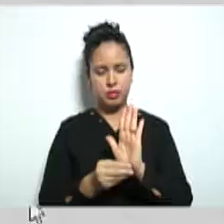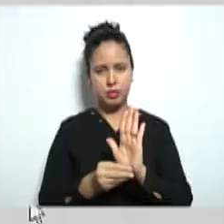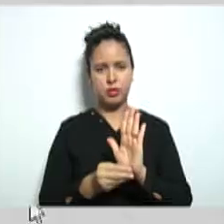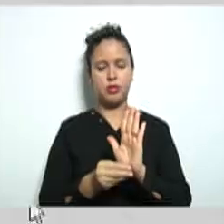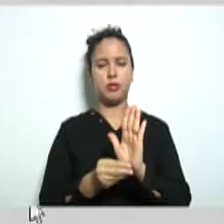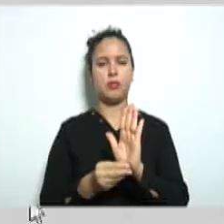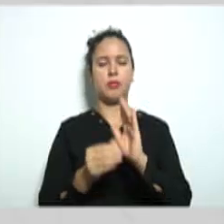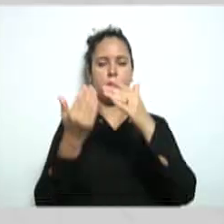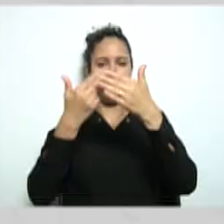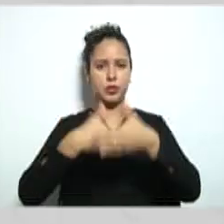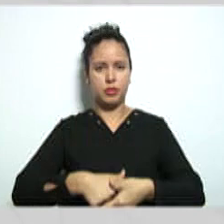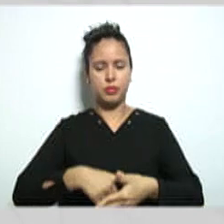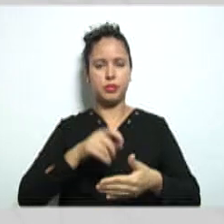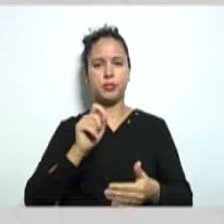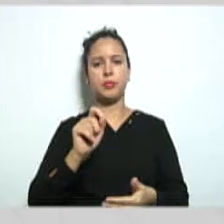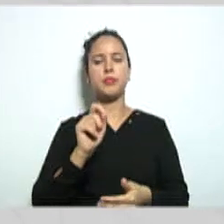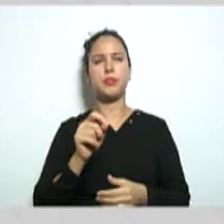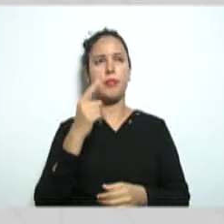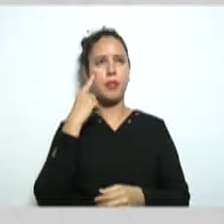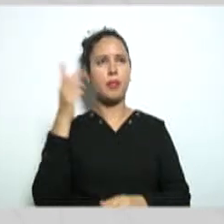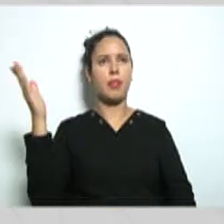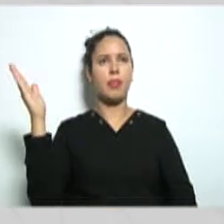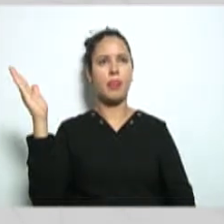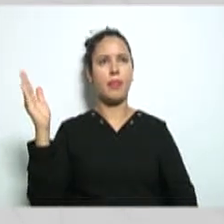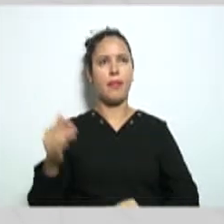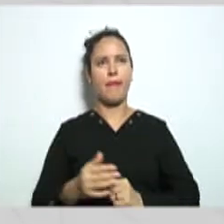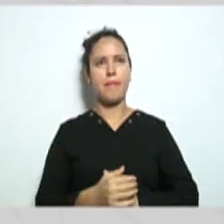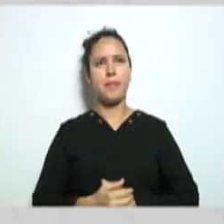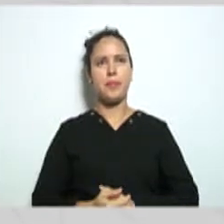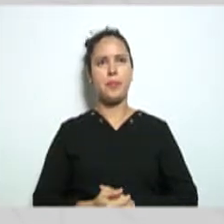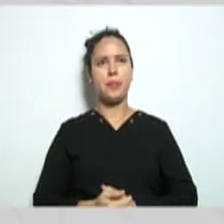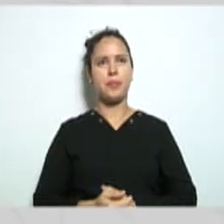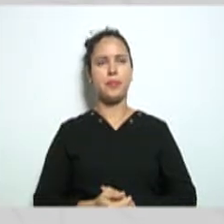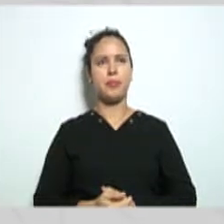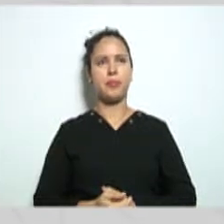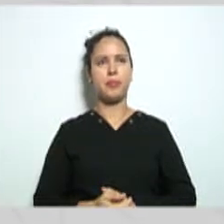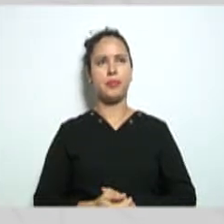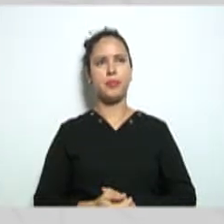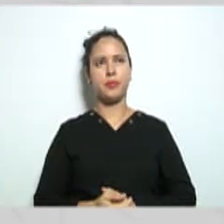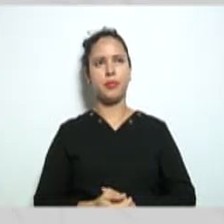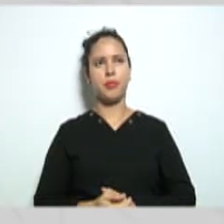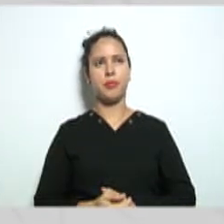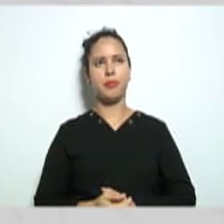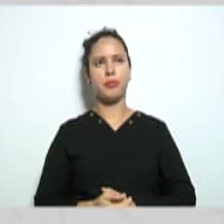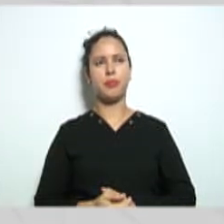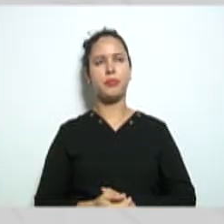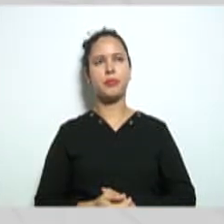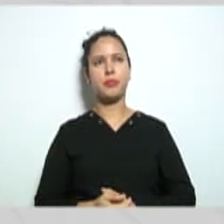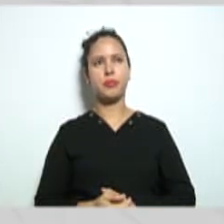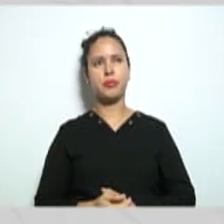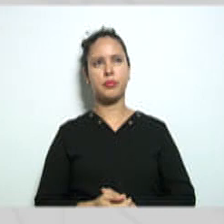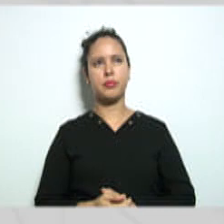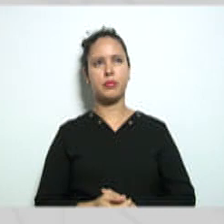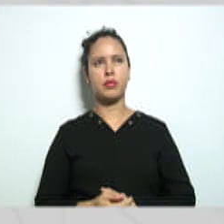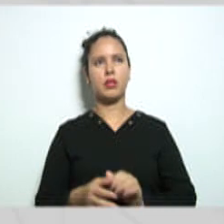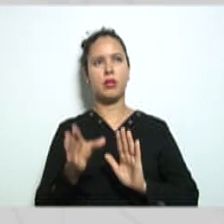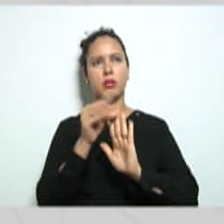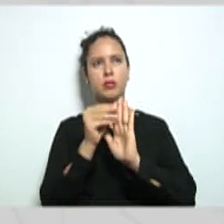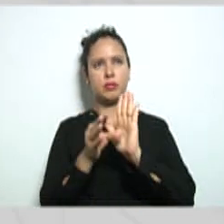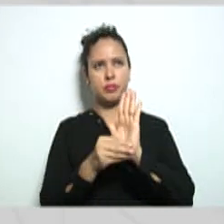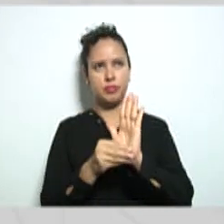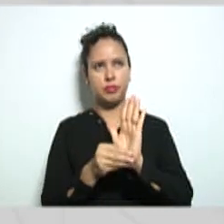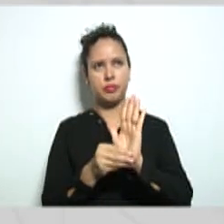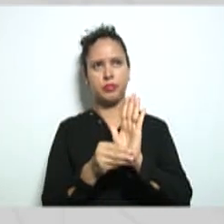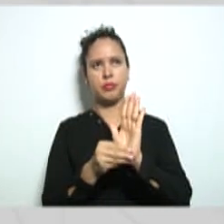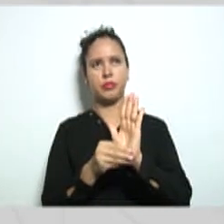prova sobre o trabalho. Então vamos lá. O conteúdo vai ser conceito e natureza